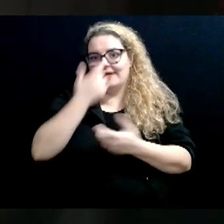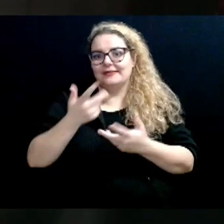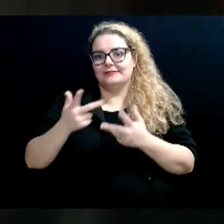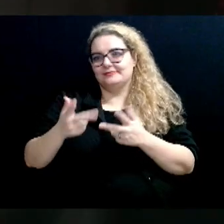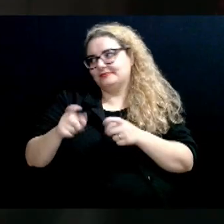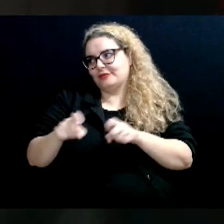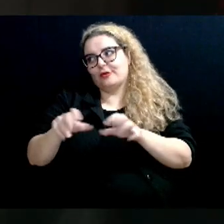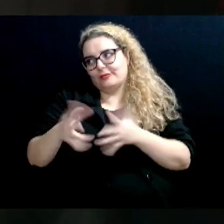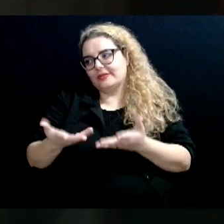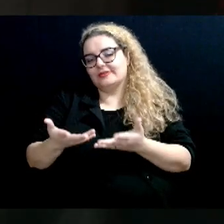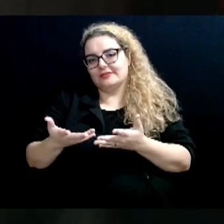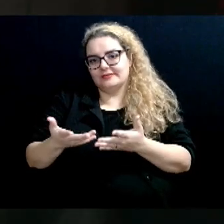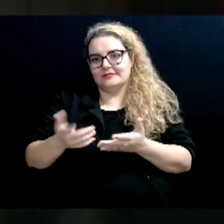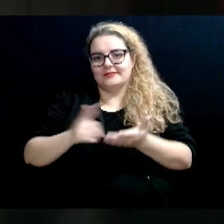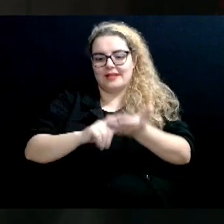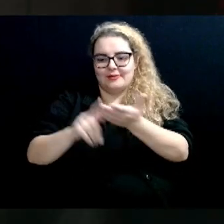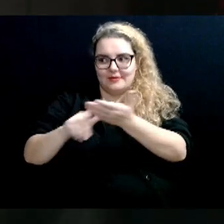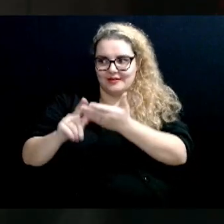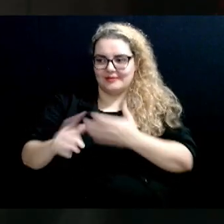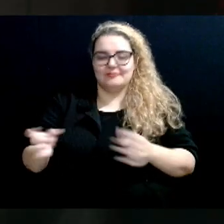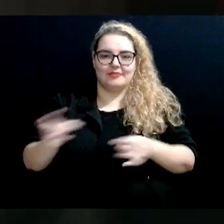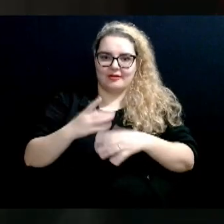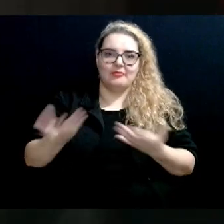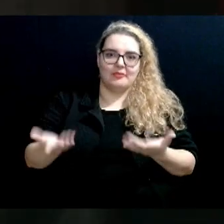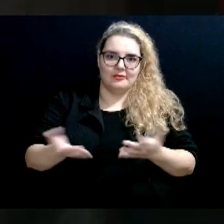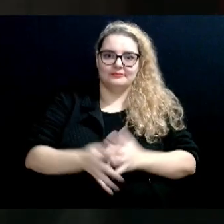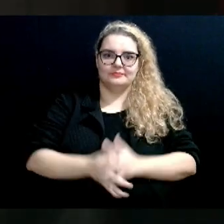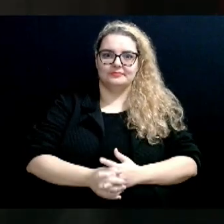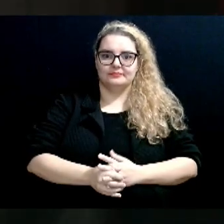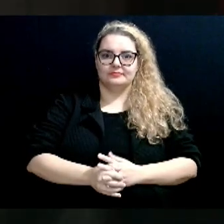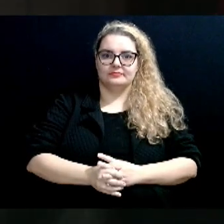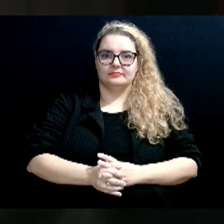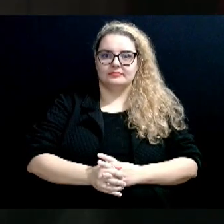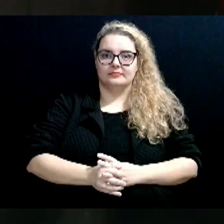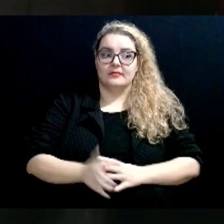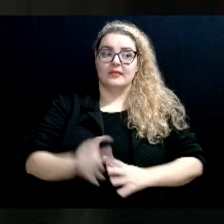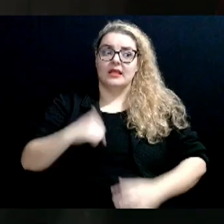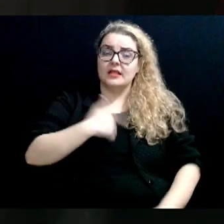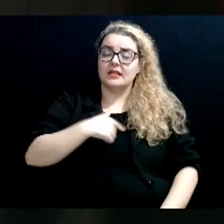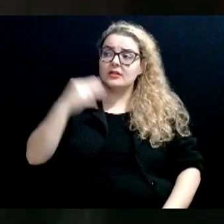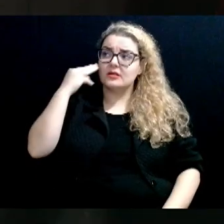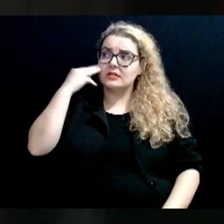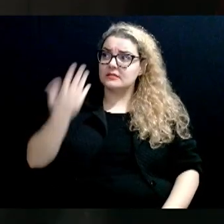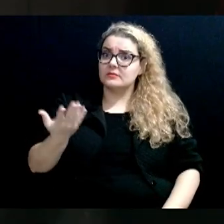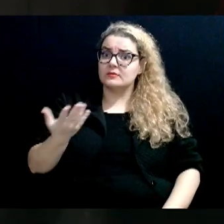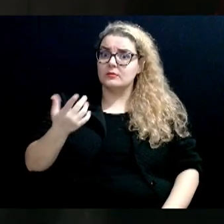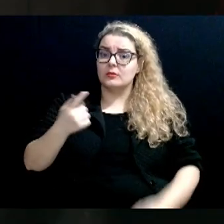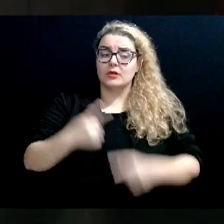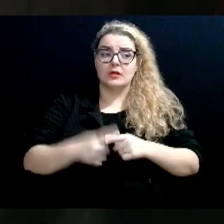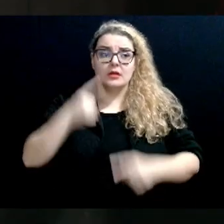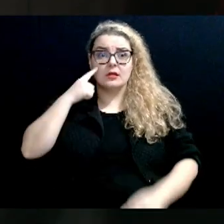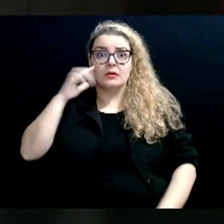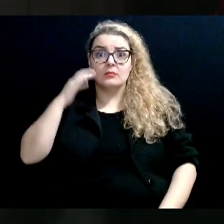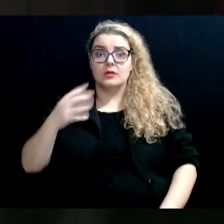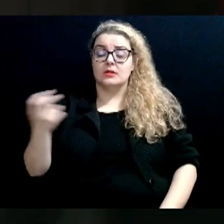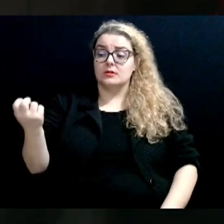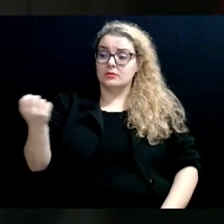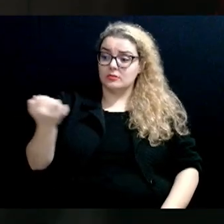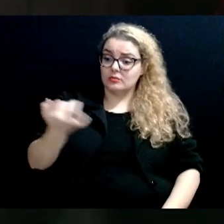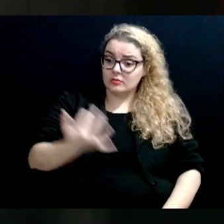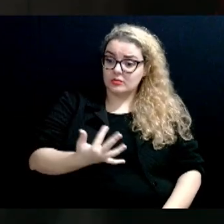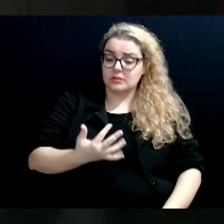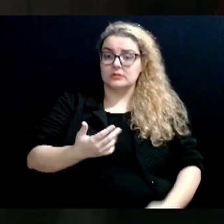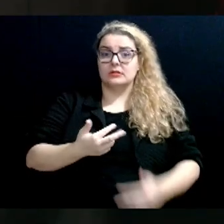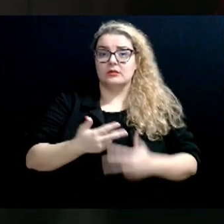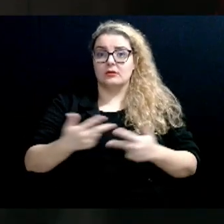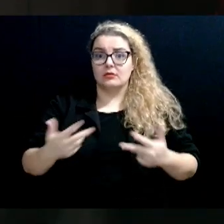uma limpada lá e pronto, né? Agora, e na nossa memória? Porque imagina quanta coisa tem